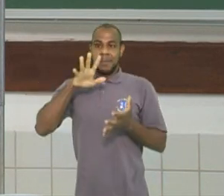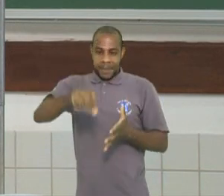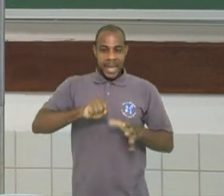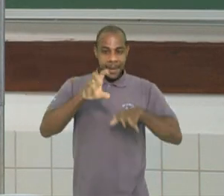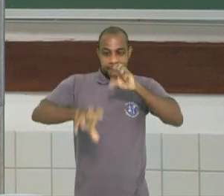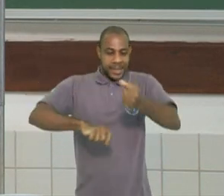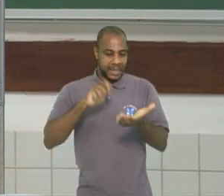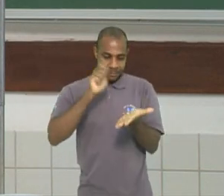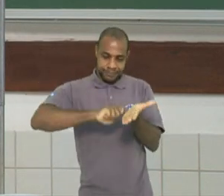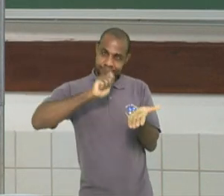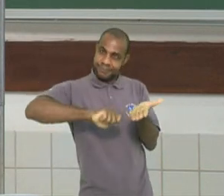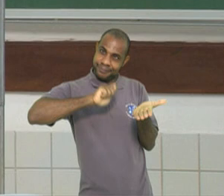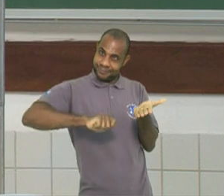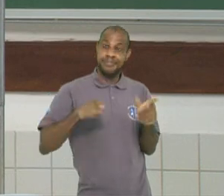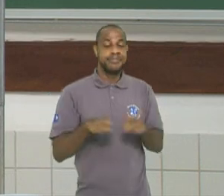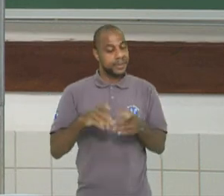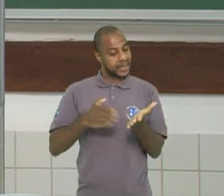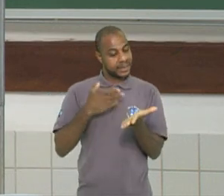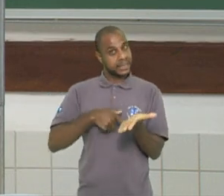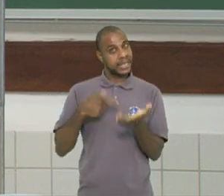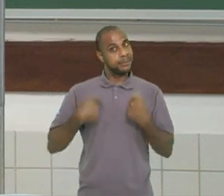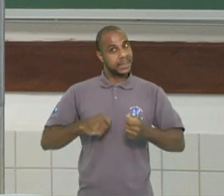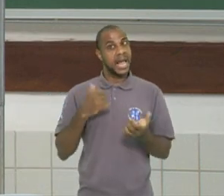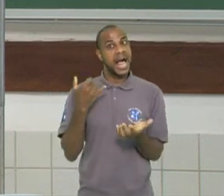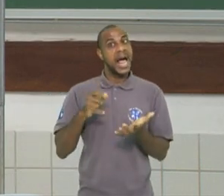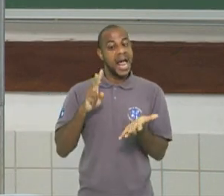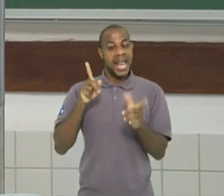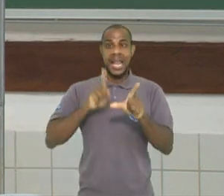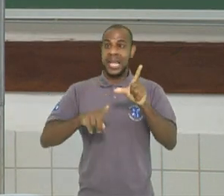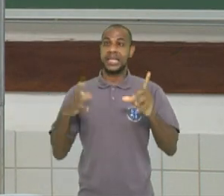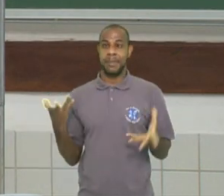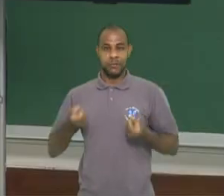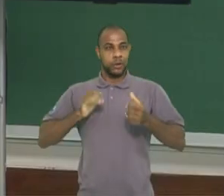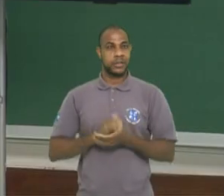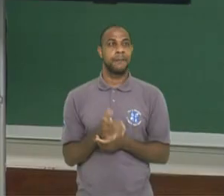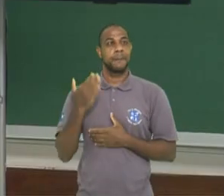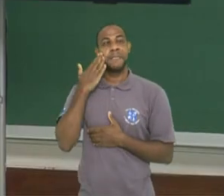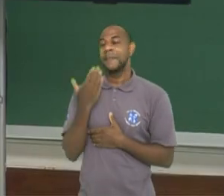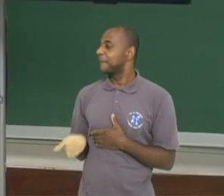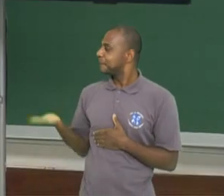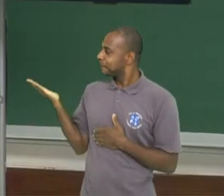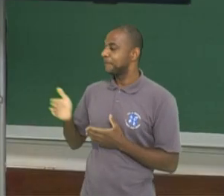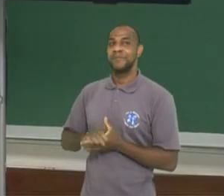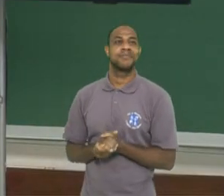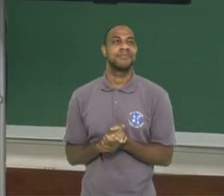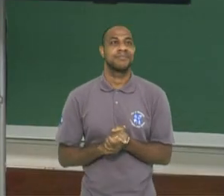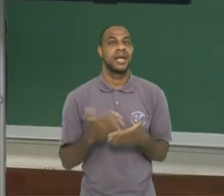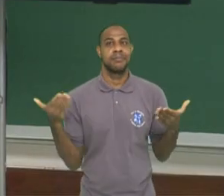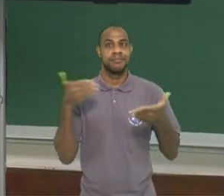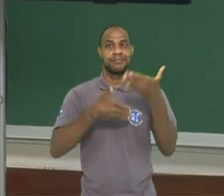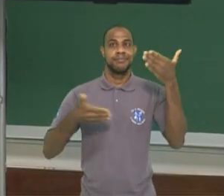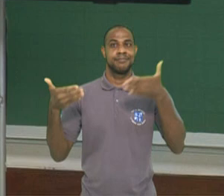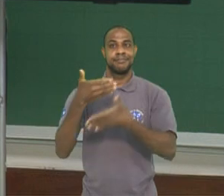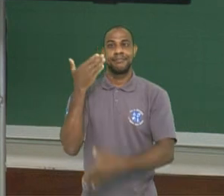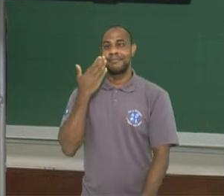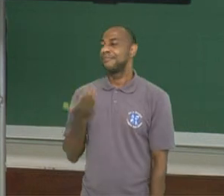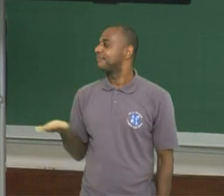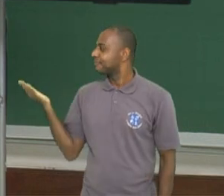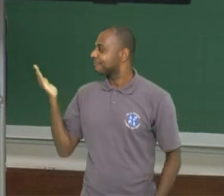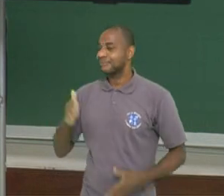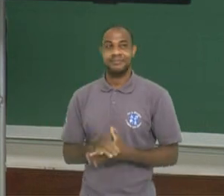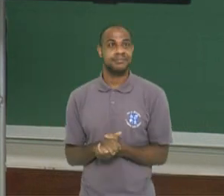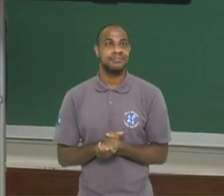caderninho para fazer as anotações bem bonitinho com aquela letra maravilhosa e vamos para os nossos slide som lá